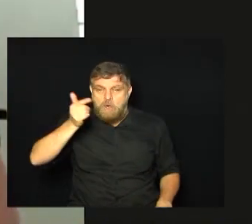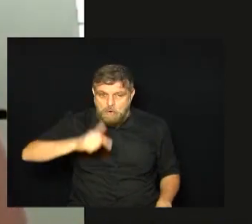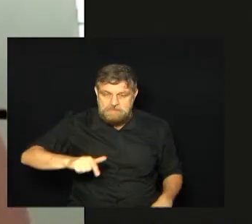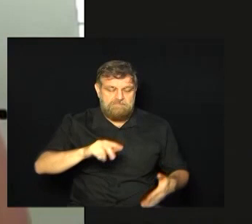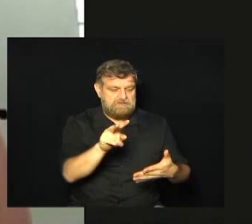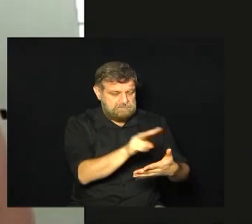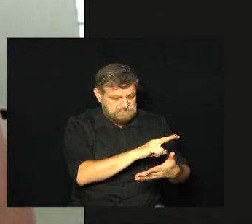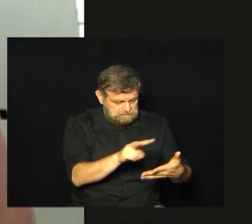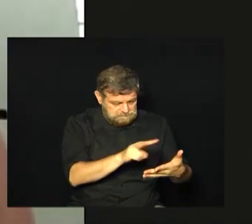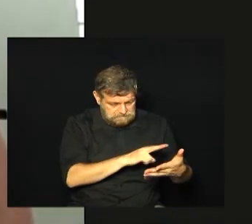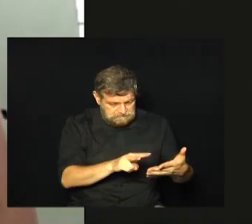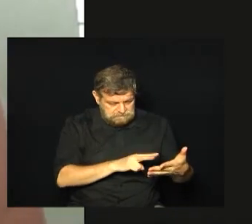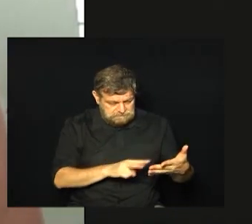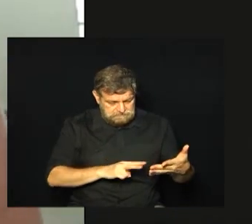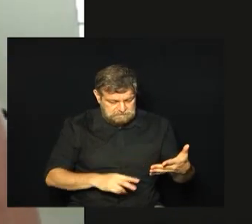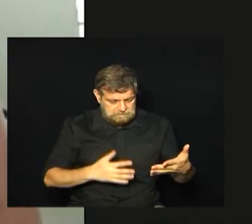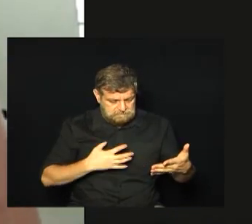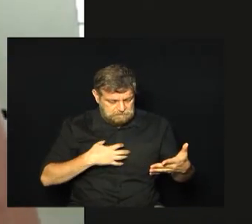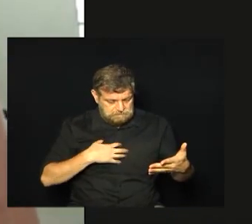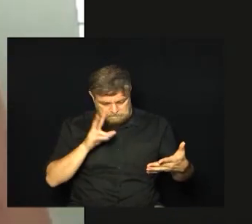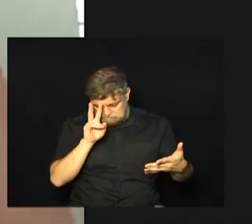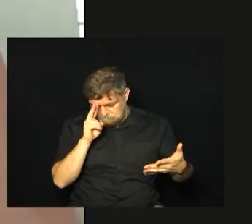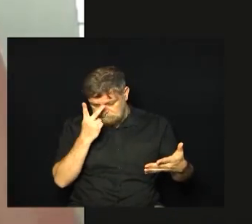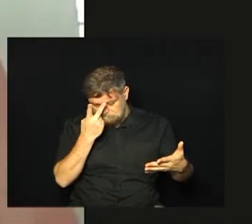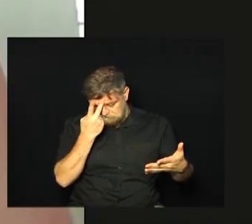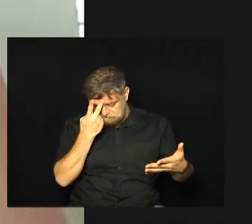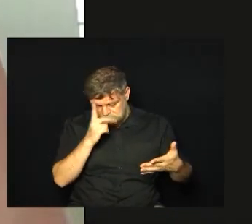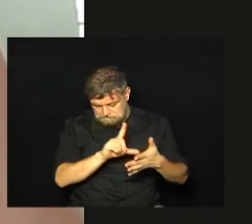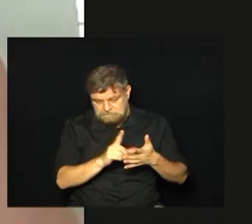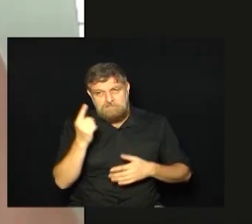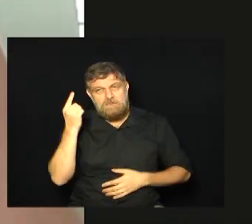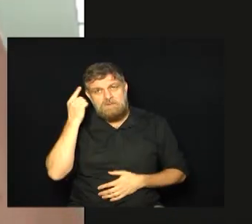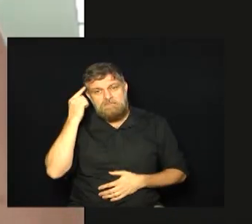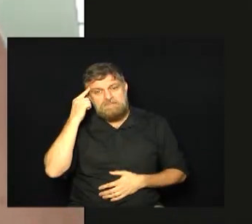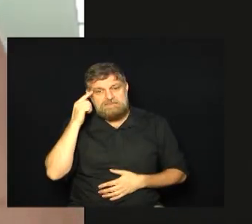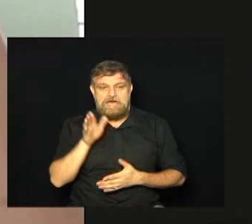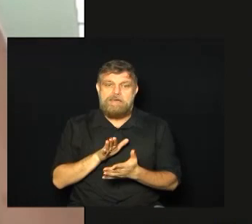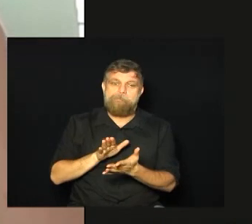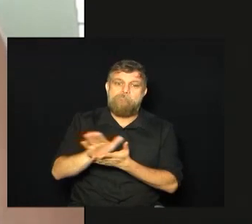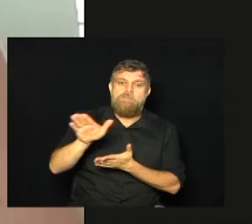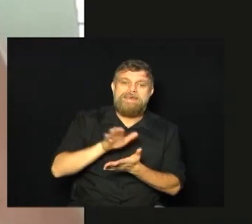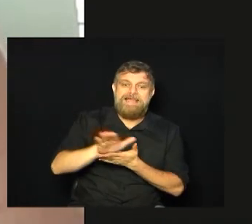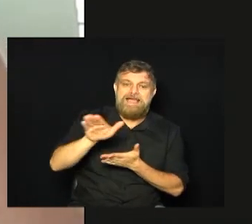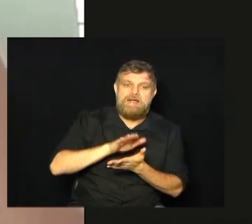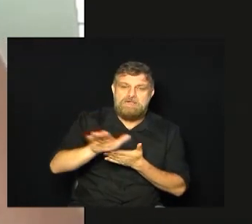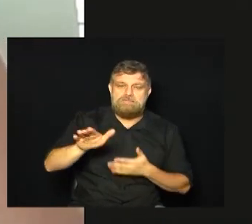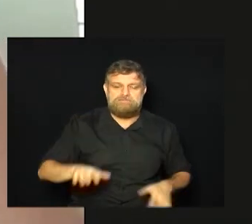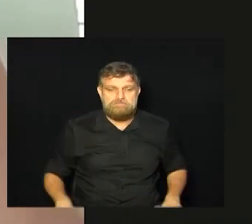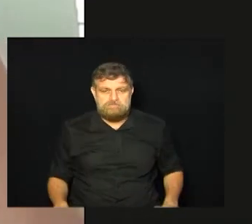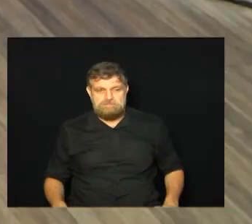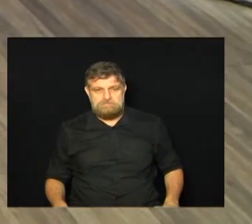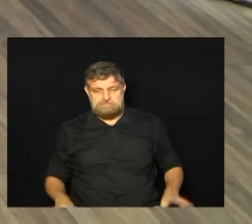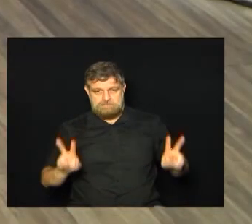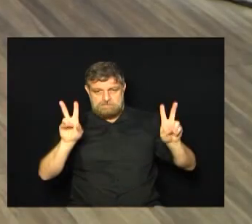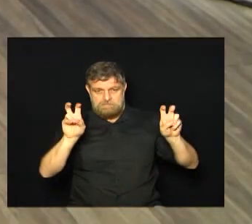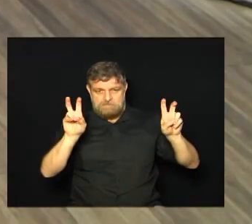outro olhar, com outra visão, né, para depois pensar, talvez, em publicar. E, Jenny, na pandemia, né,